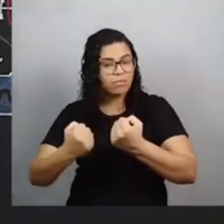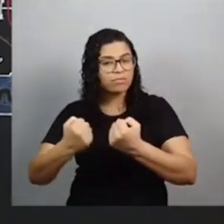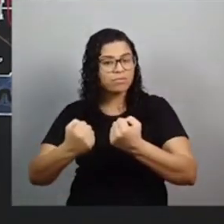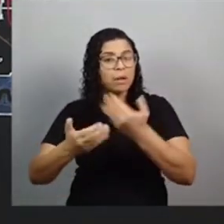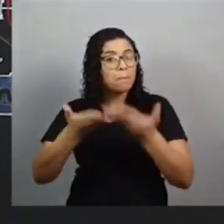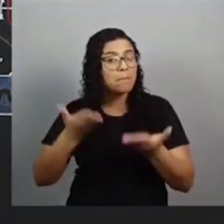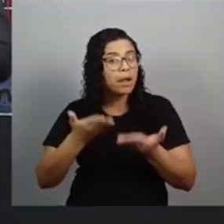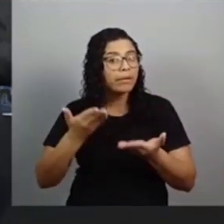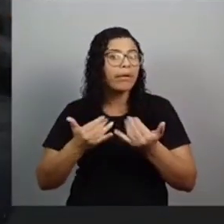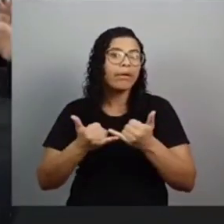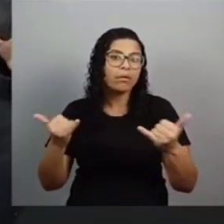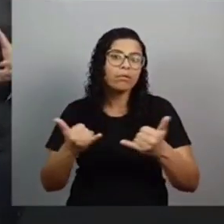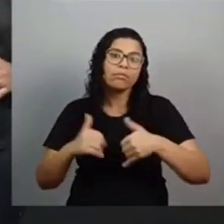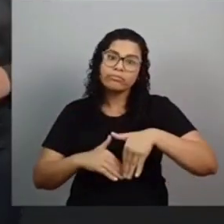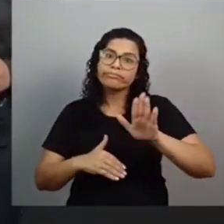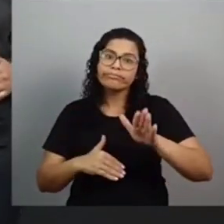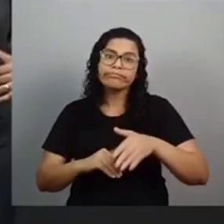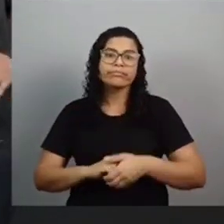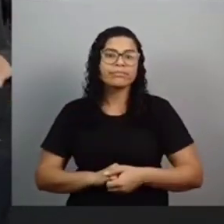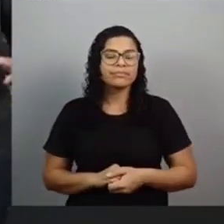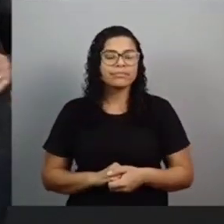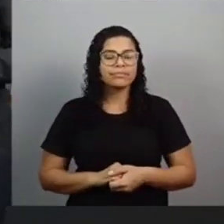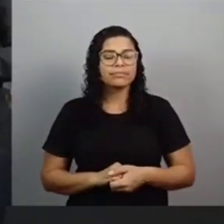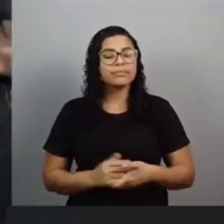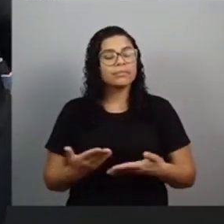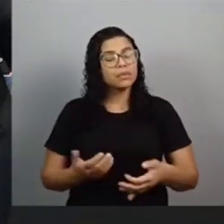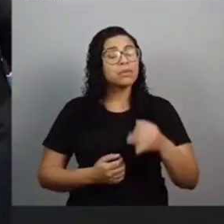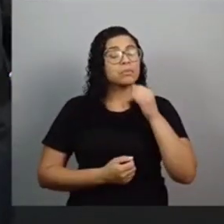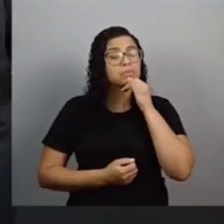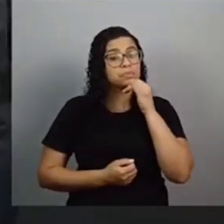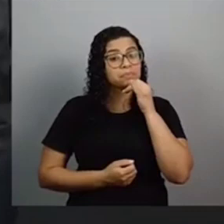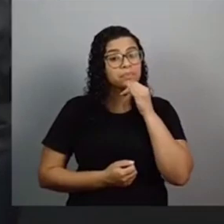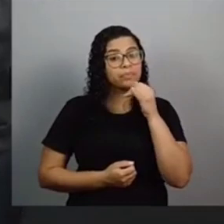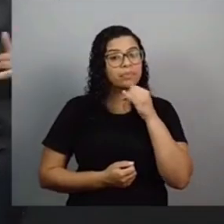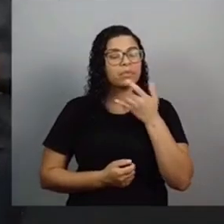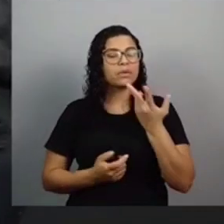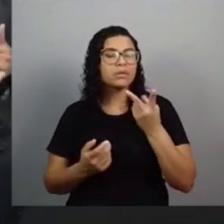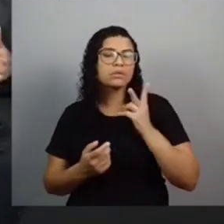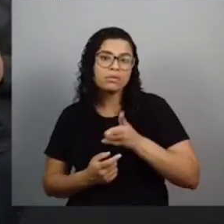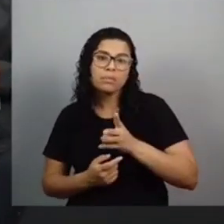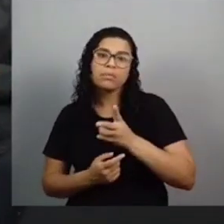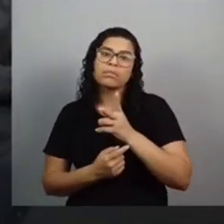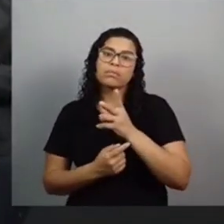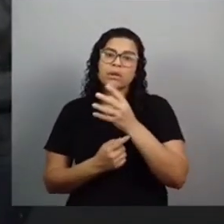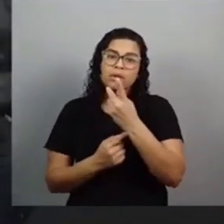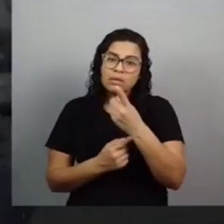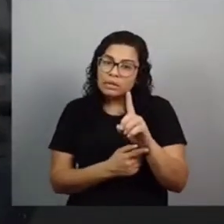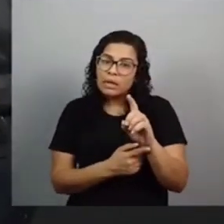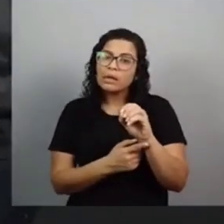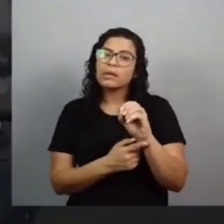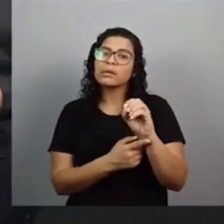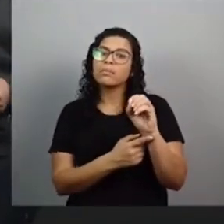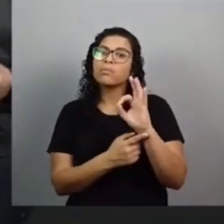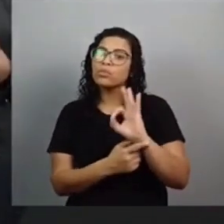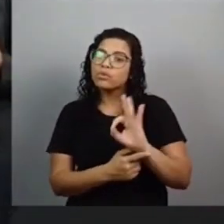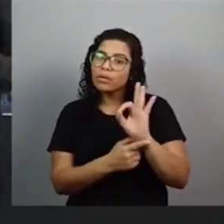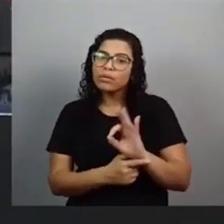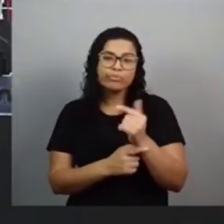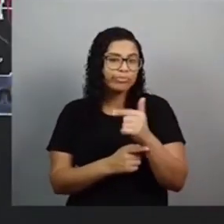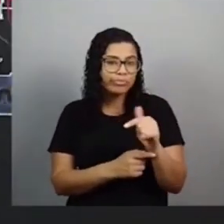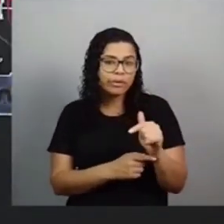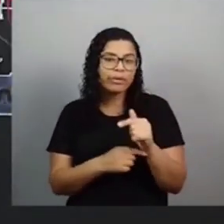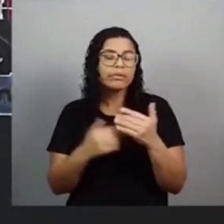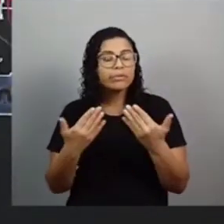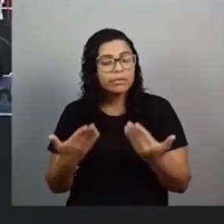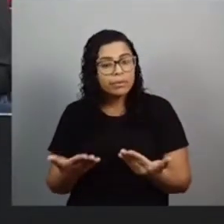Tá. Então você pegou, que nem sempre o aproveitamento nunca vai ser 100%, isso aí vai variar entre as máquinas, e ela